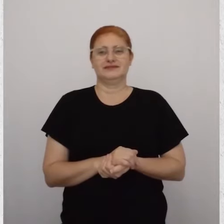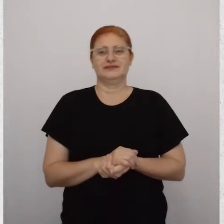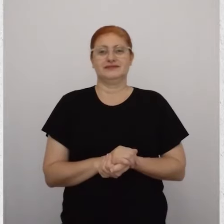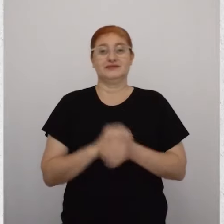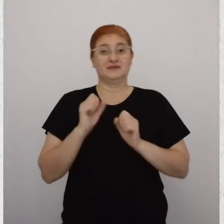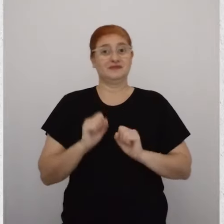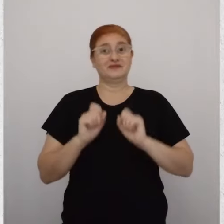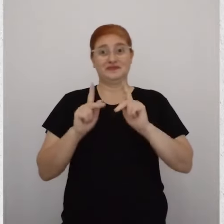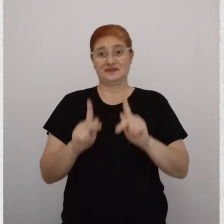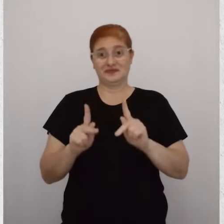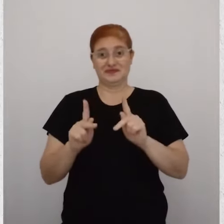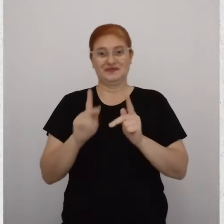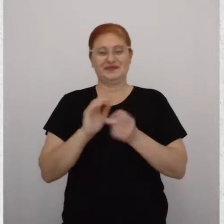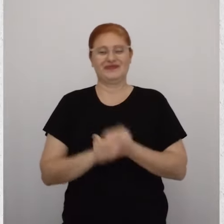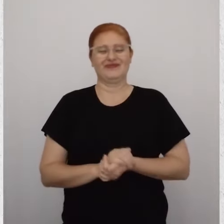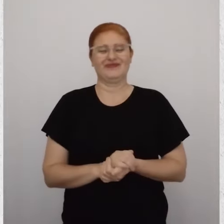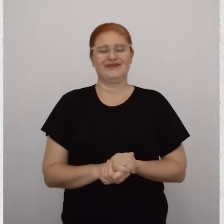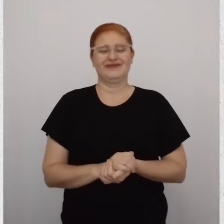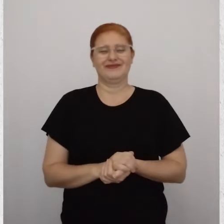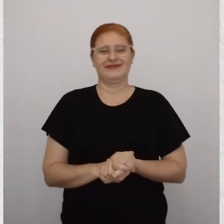Pronto, vou fazer.